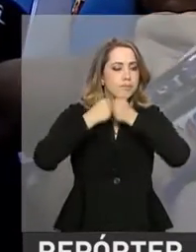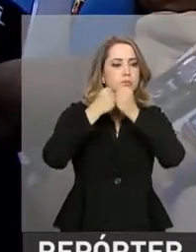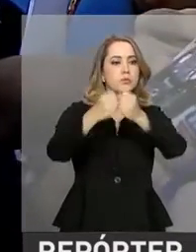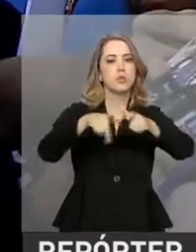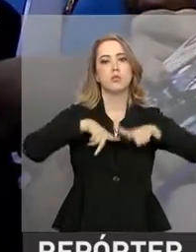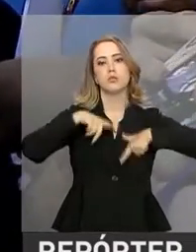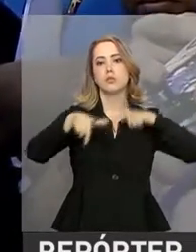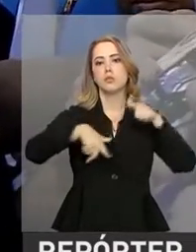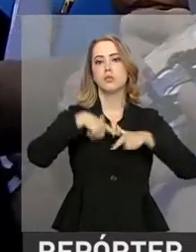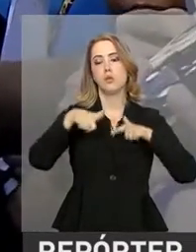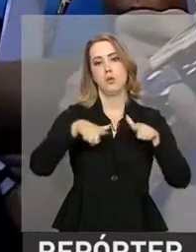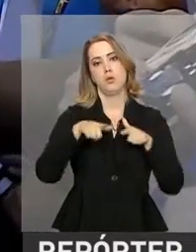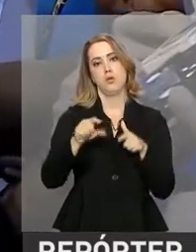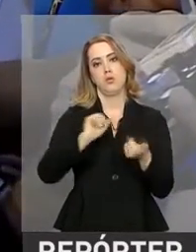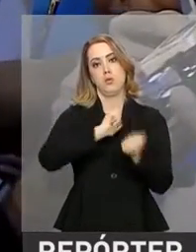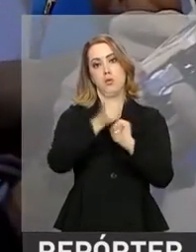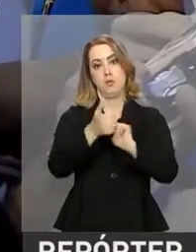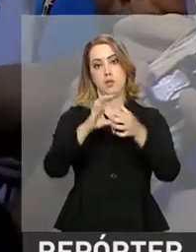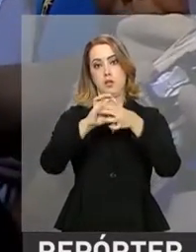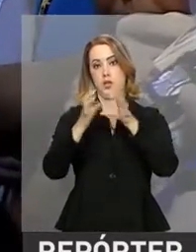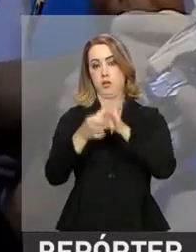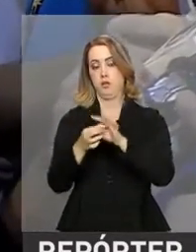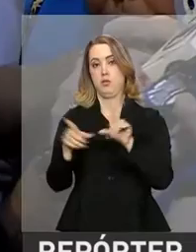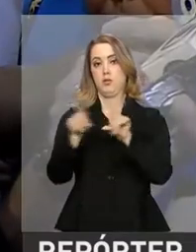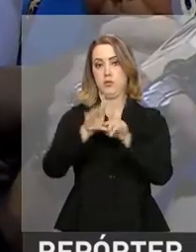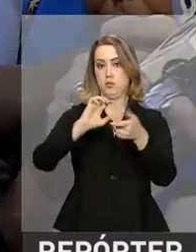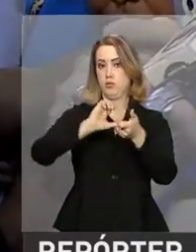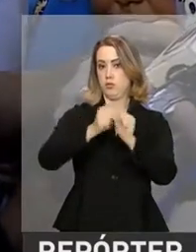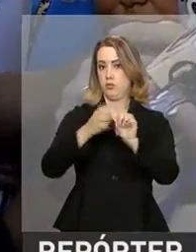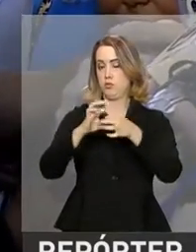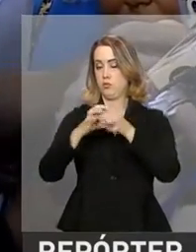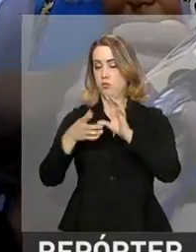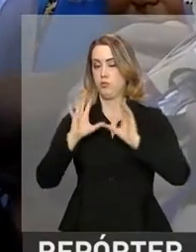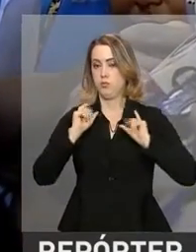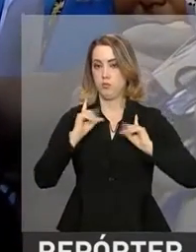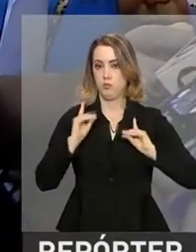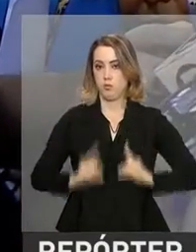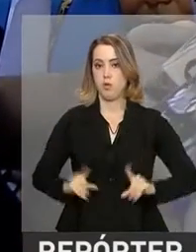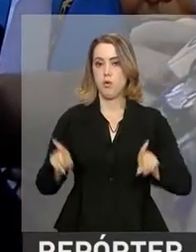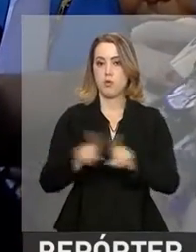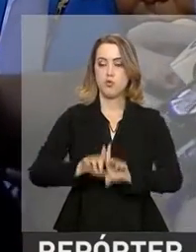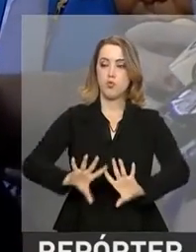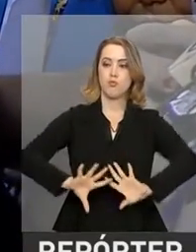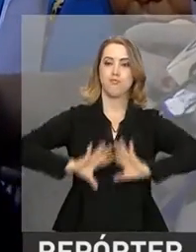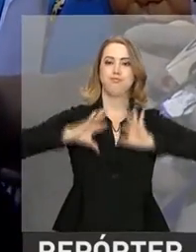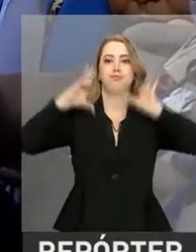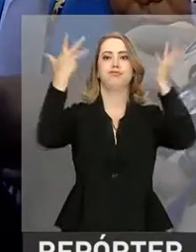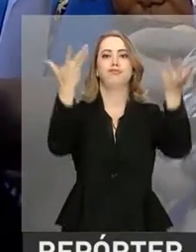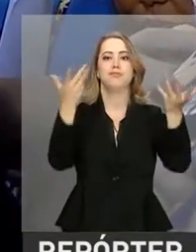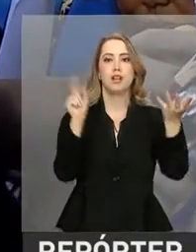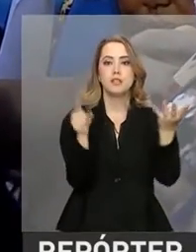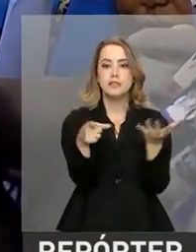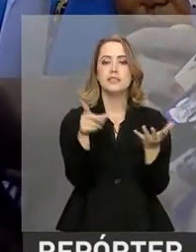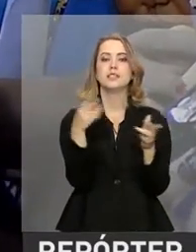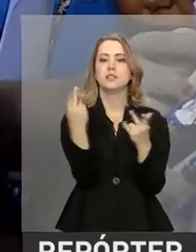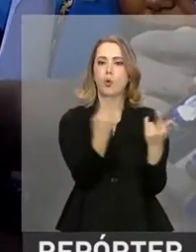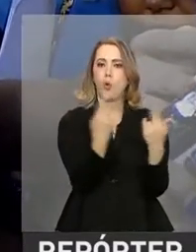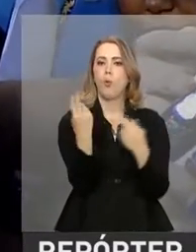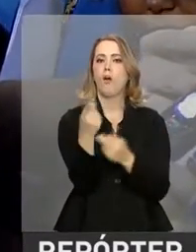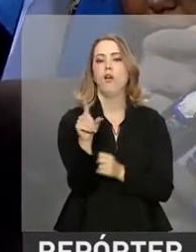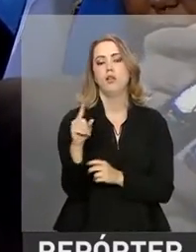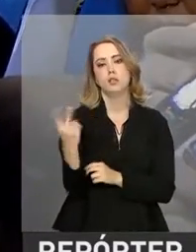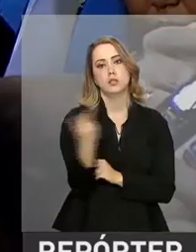para que as Olimpíadas e as paraolimpíadas tivesse o sucesso que tiver grande sucesso uma E outra eu até